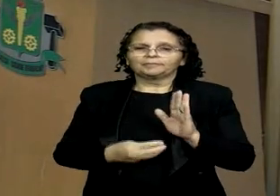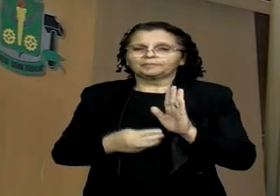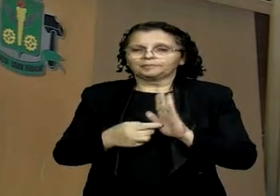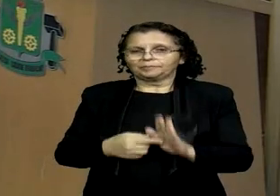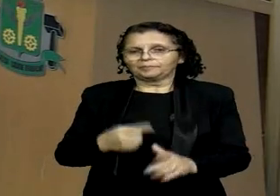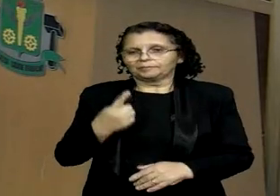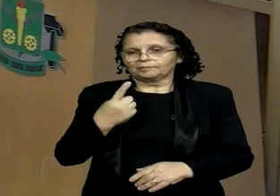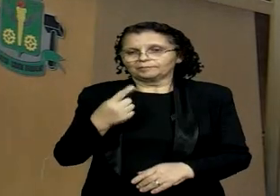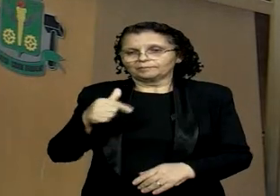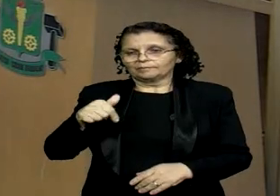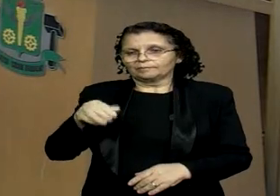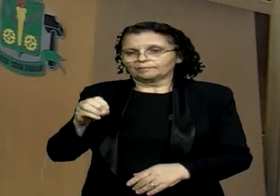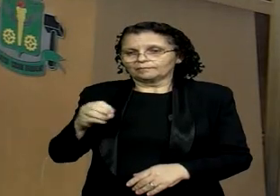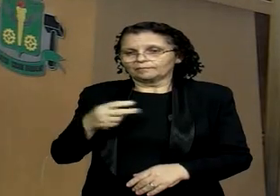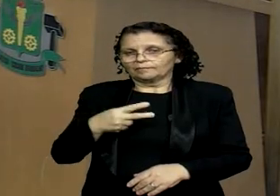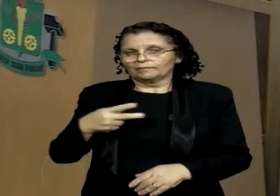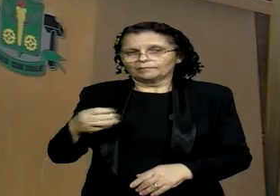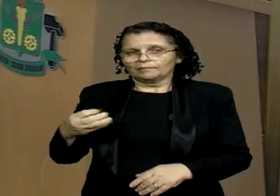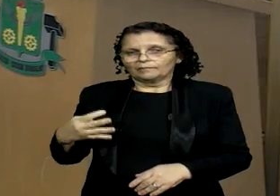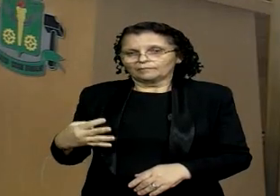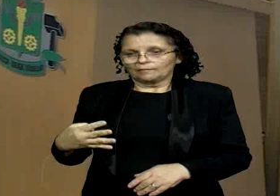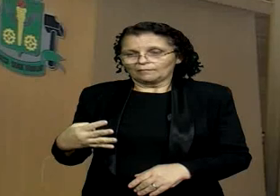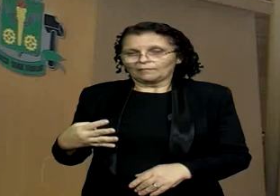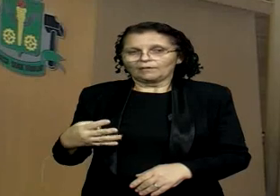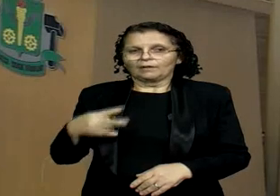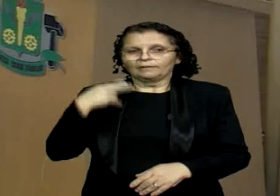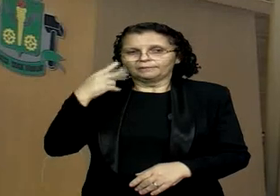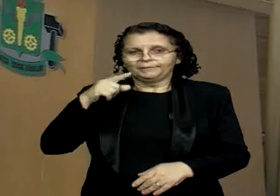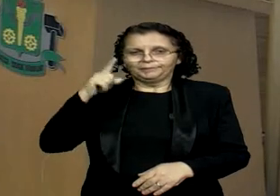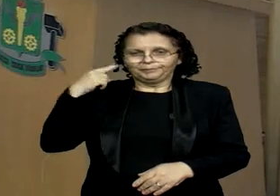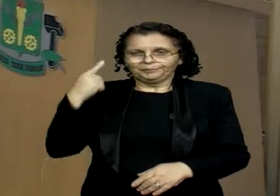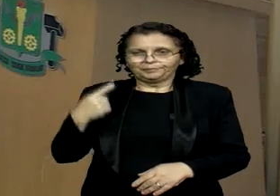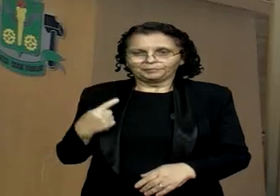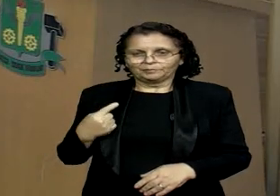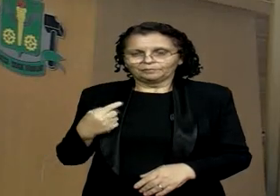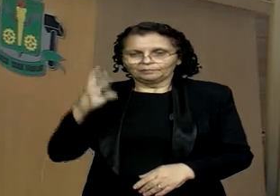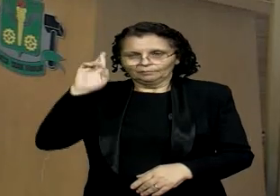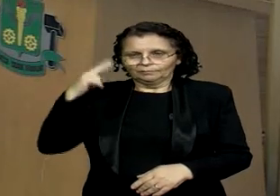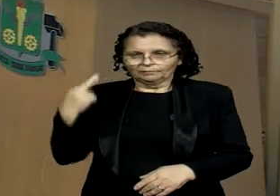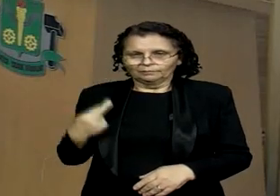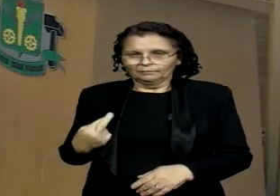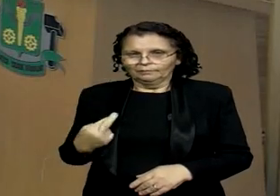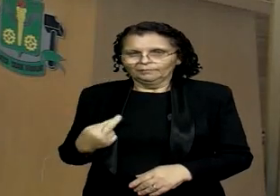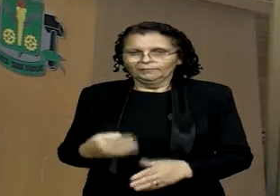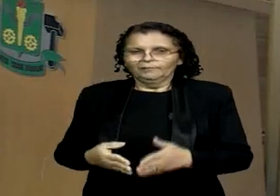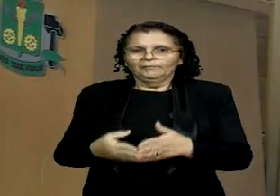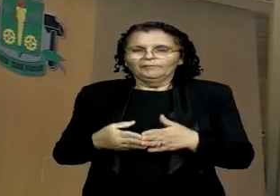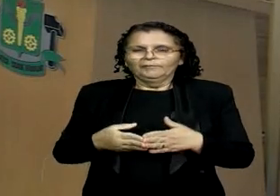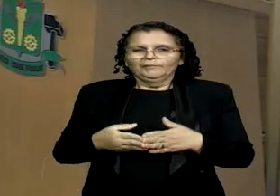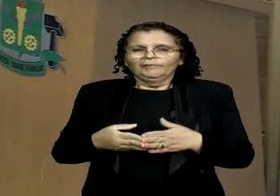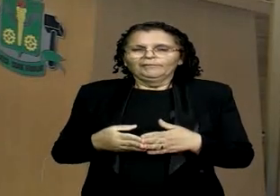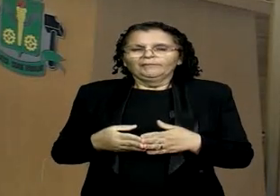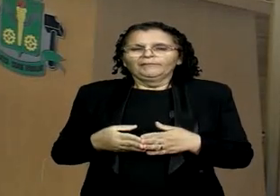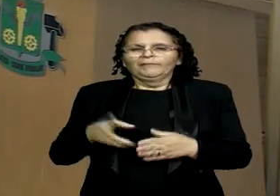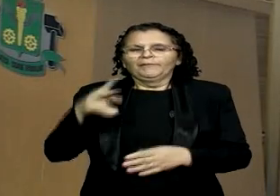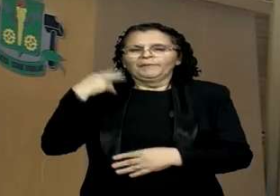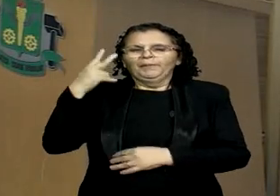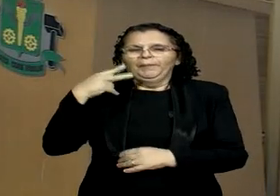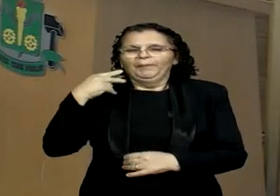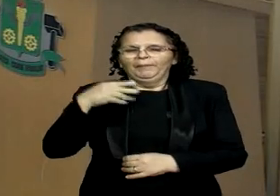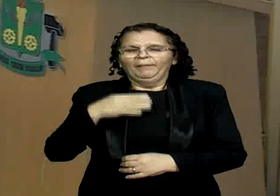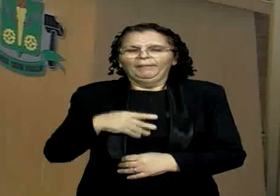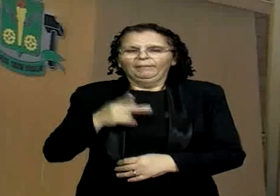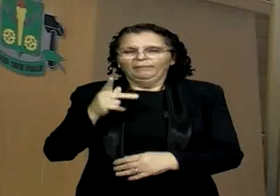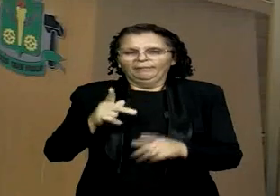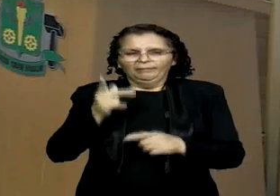repúdio 170/2024 da nobre vereadora Ana Paula Rosa. Questão de ordem, senhor presidente. Questão de ordem, nobre vereador Pelé